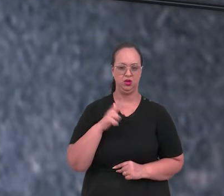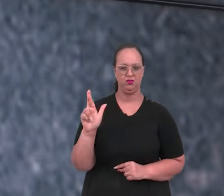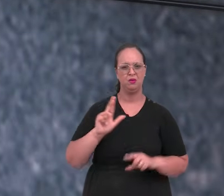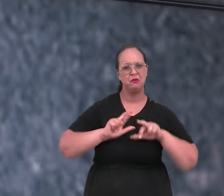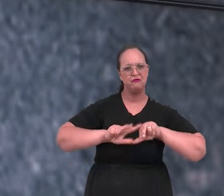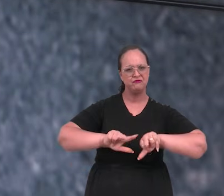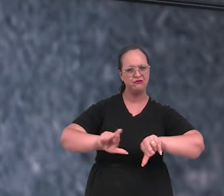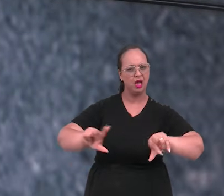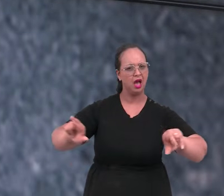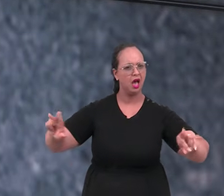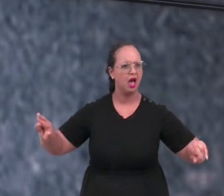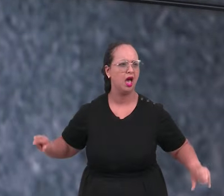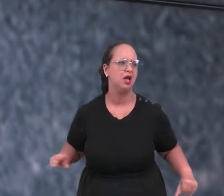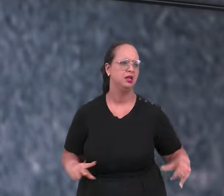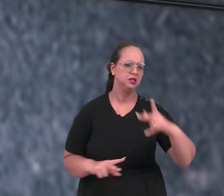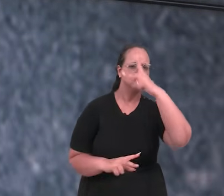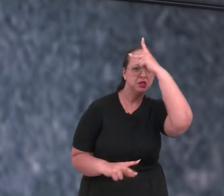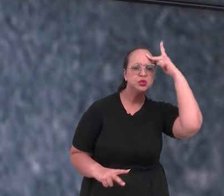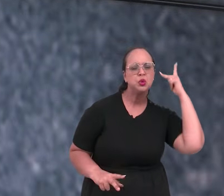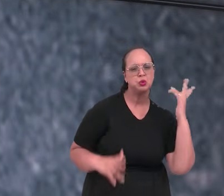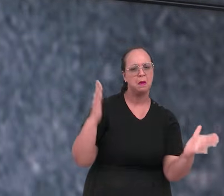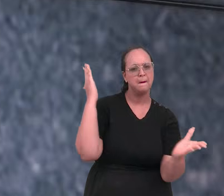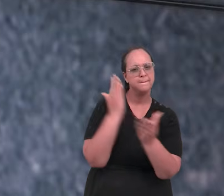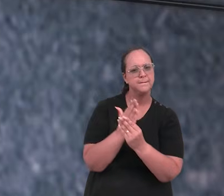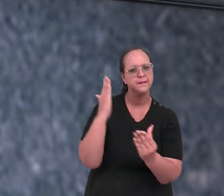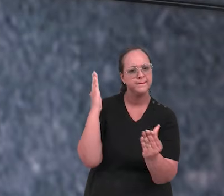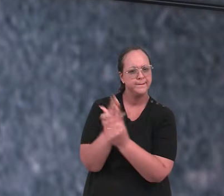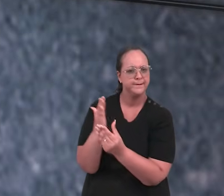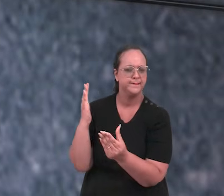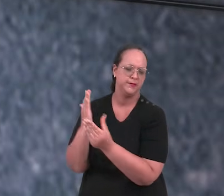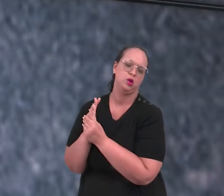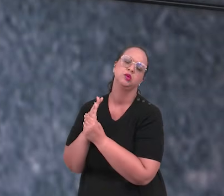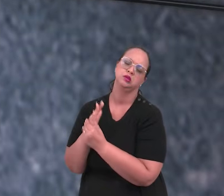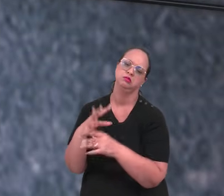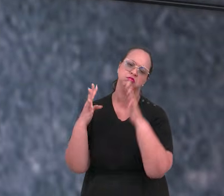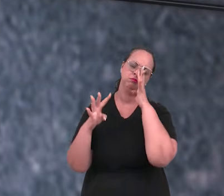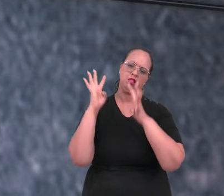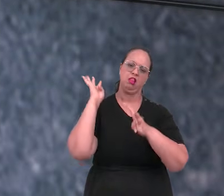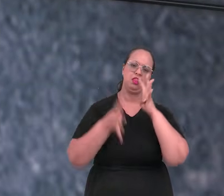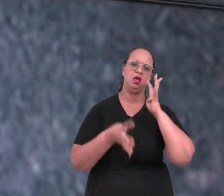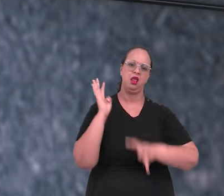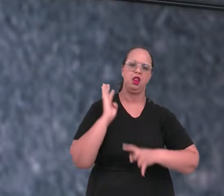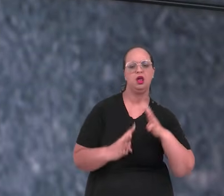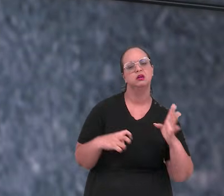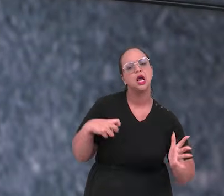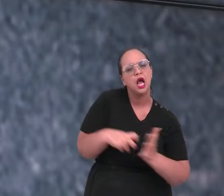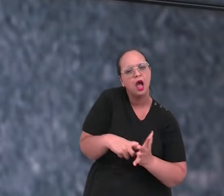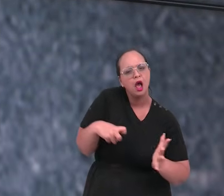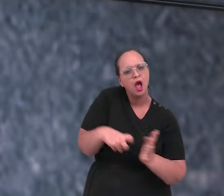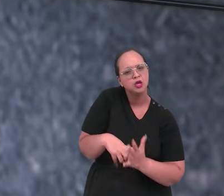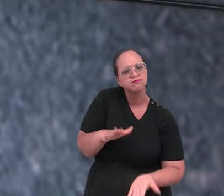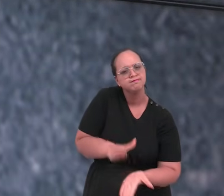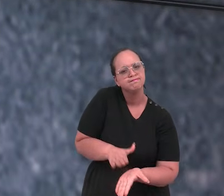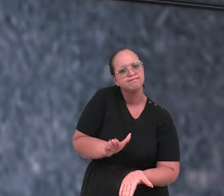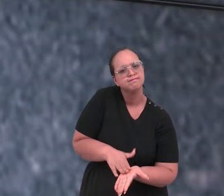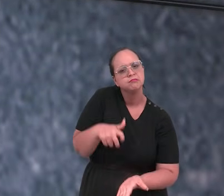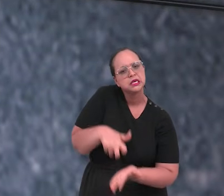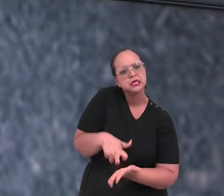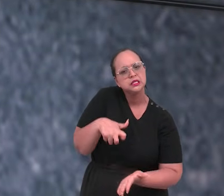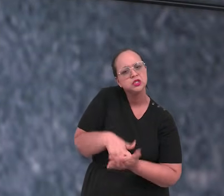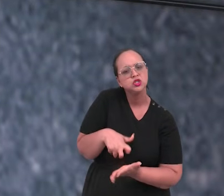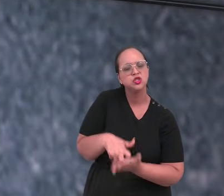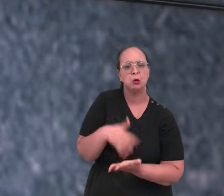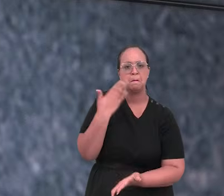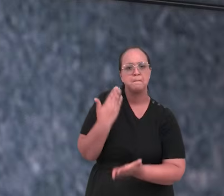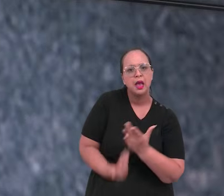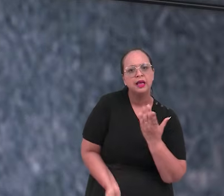de pessoas foram processadas pela Inquisição, havia vários tipos de punição, desde penitências até a perda